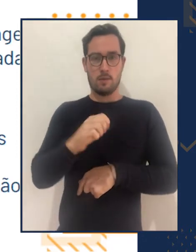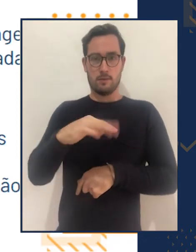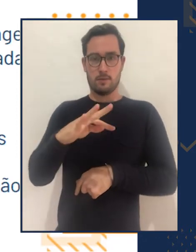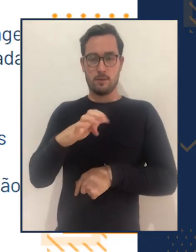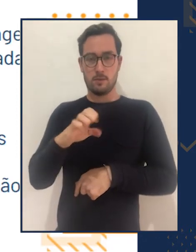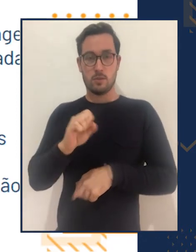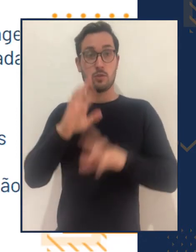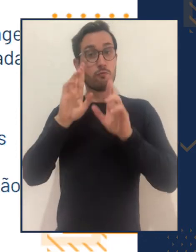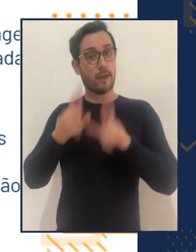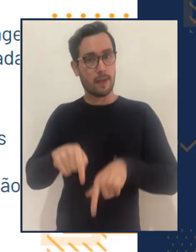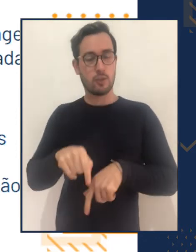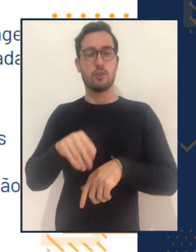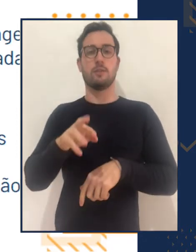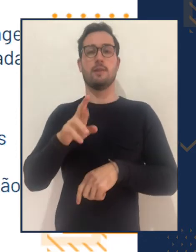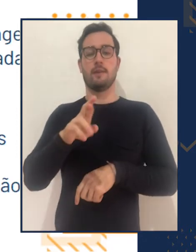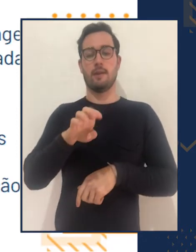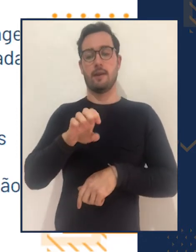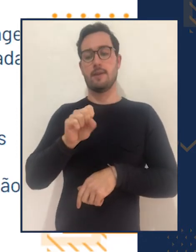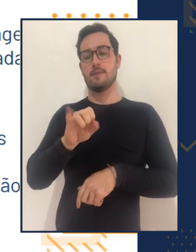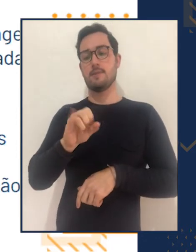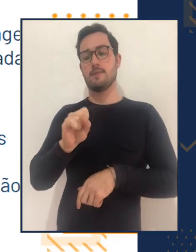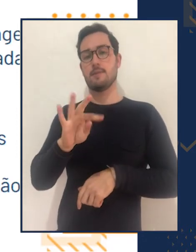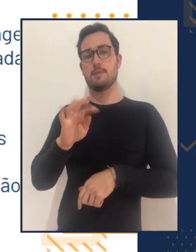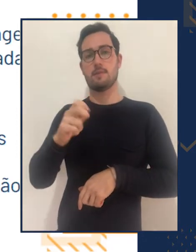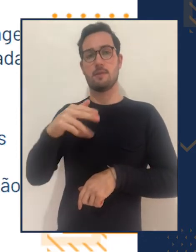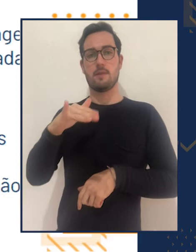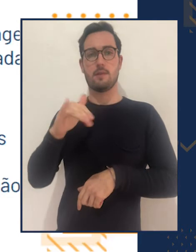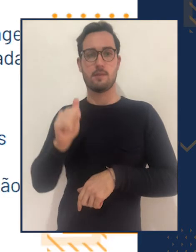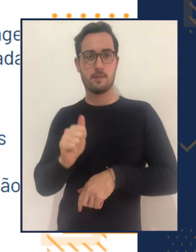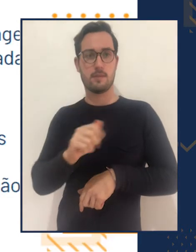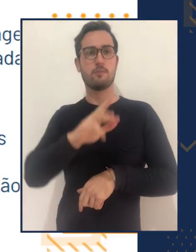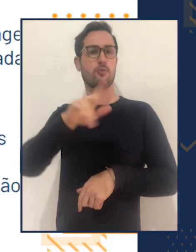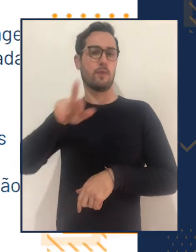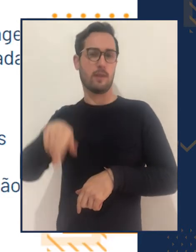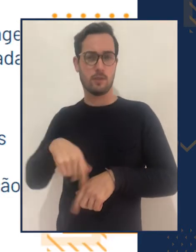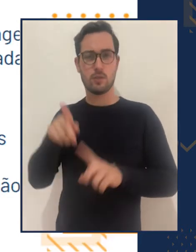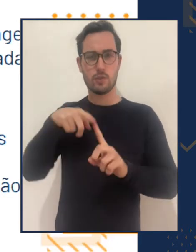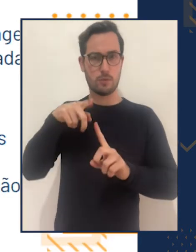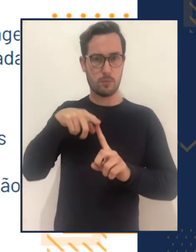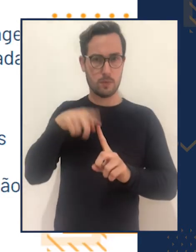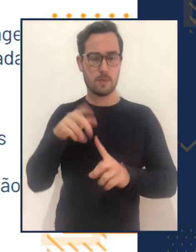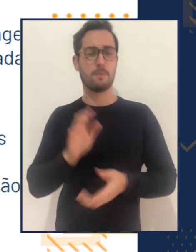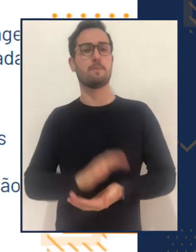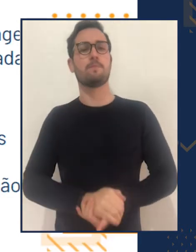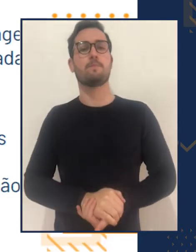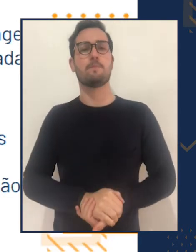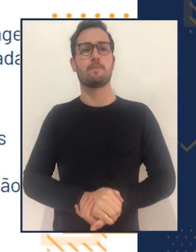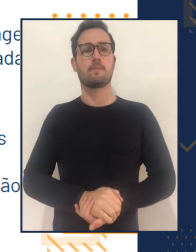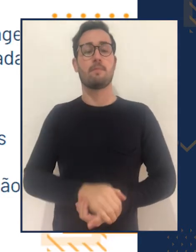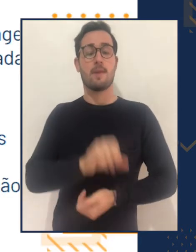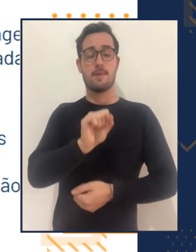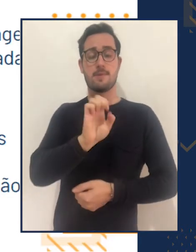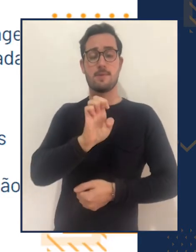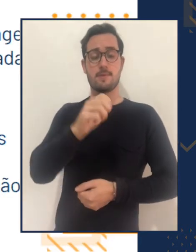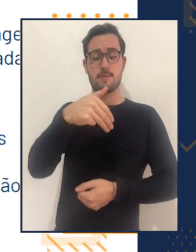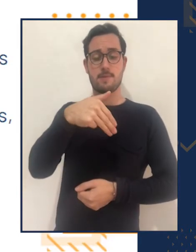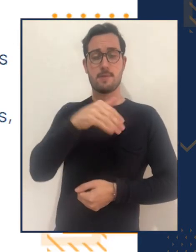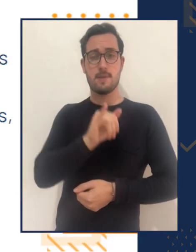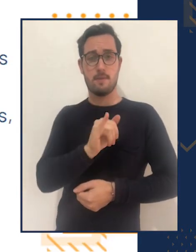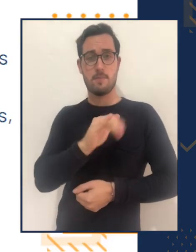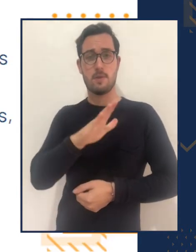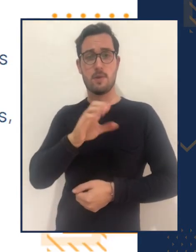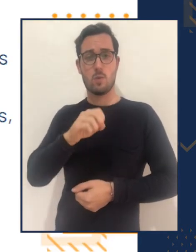isolantes possuem alta resistência à corrente, então vidro, borracha, madeira, enfim. E